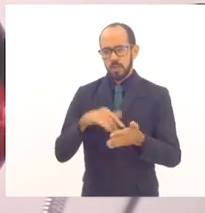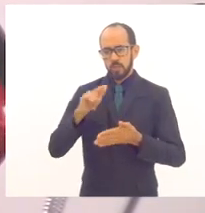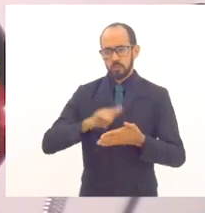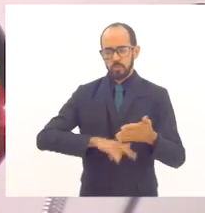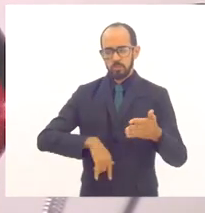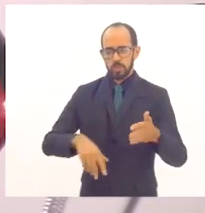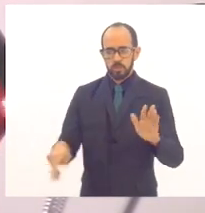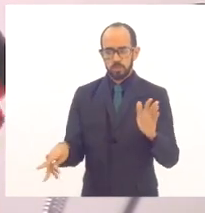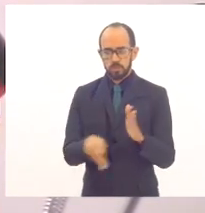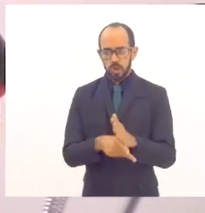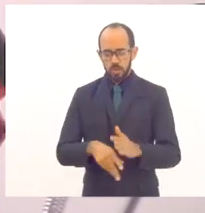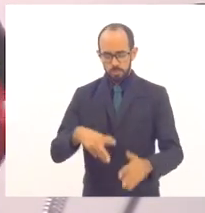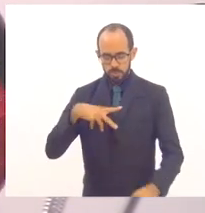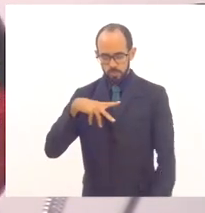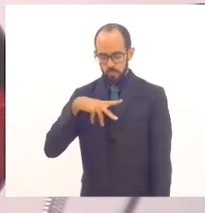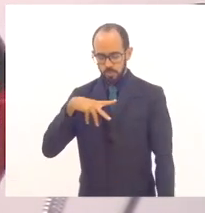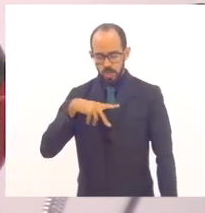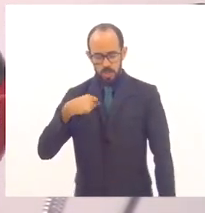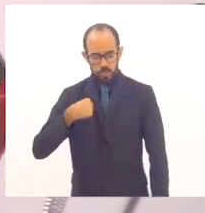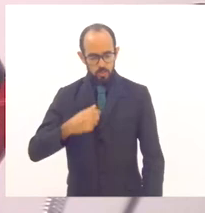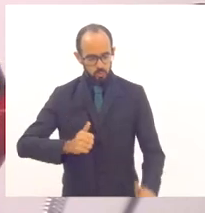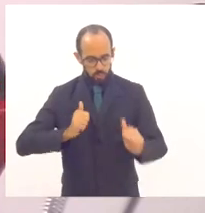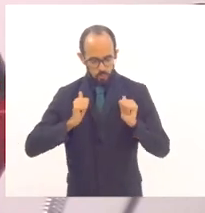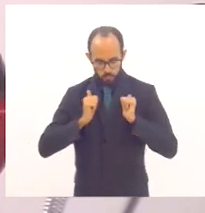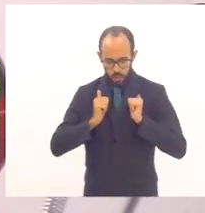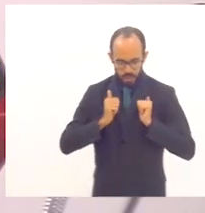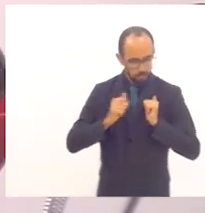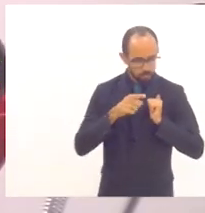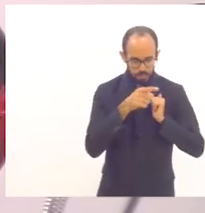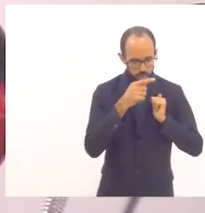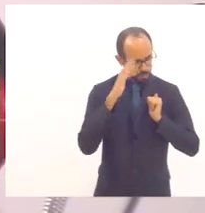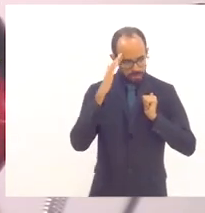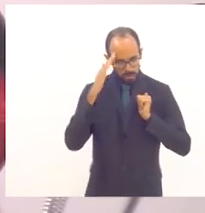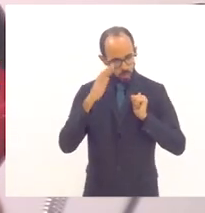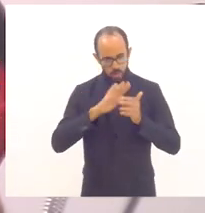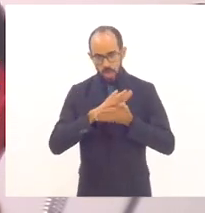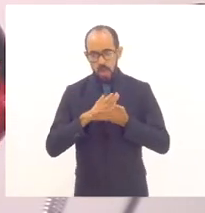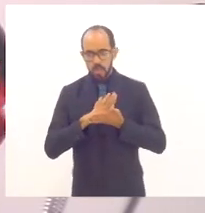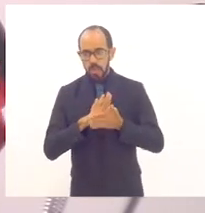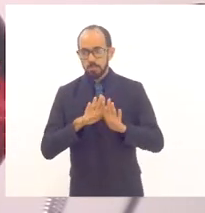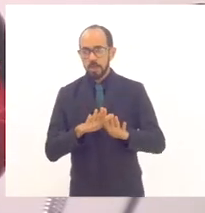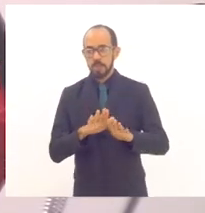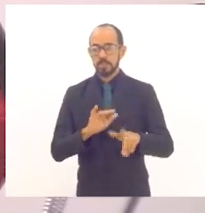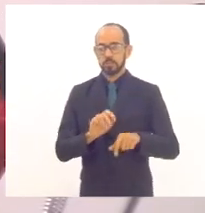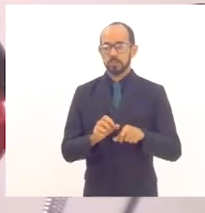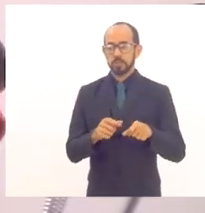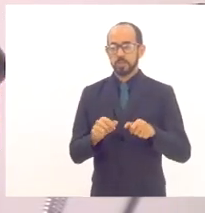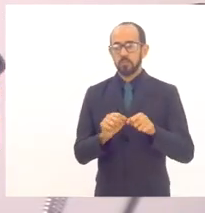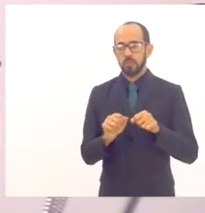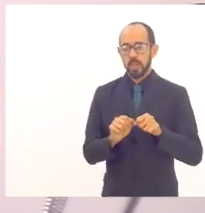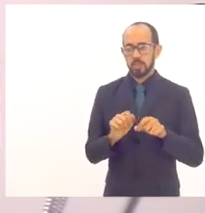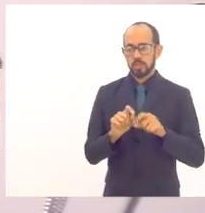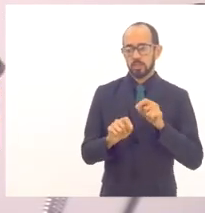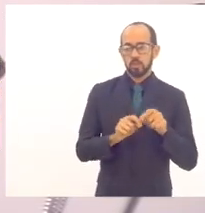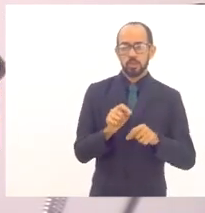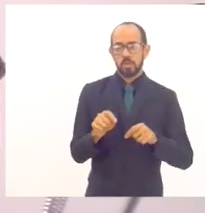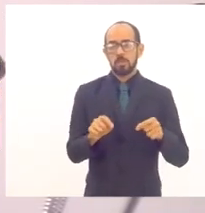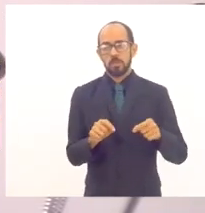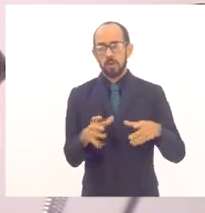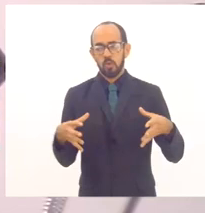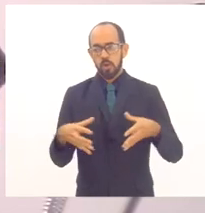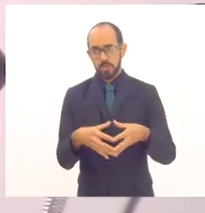próprio, eu estou fora, meu amigo. Você não entendeu nada. Mas você traz para que a discussão venha para o